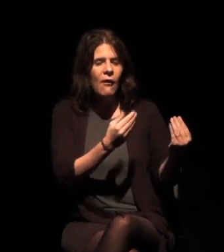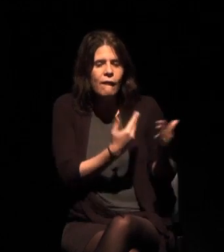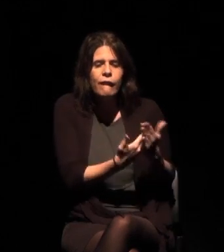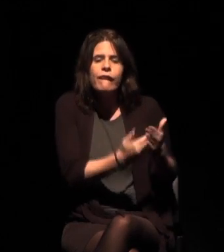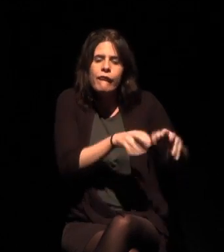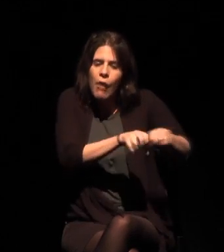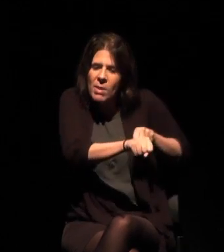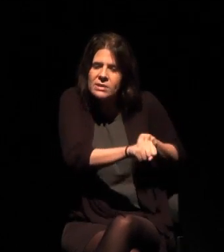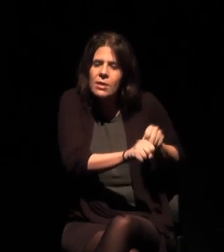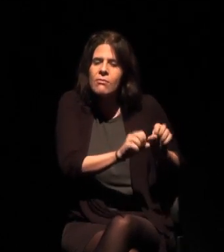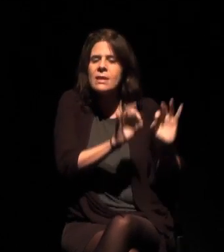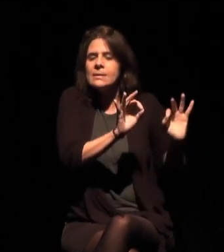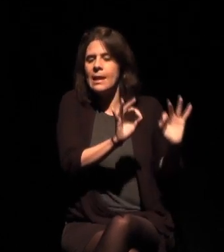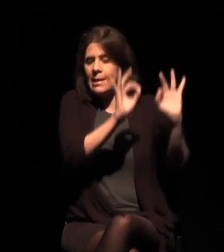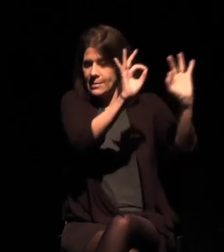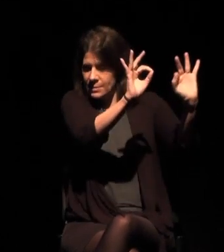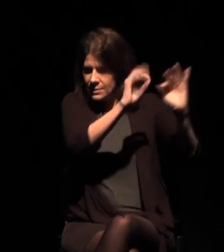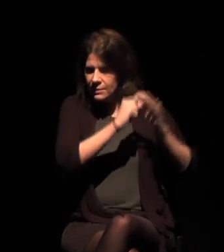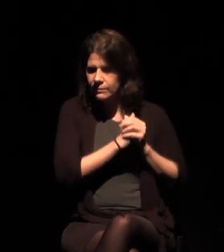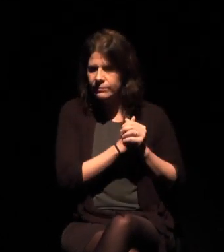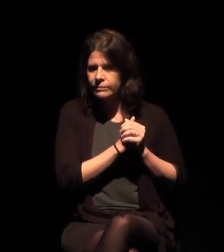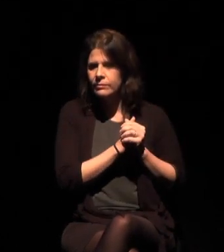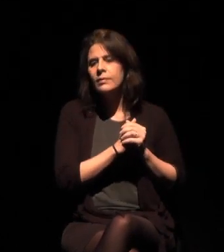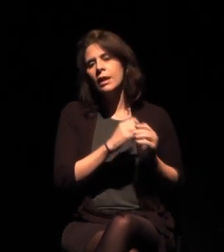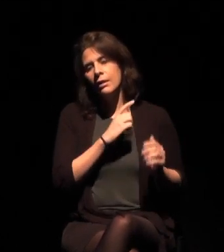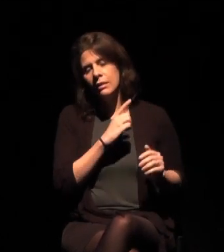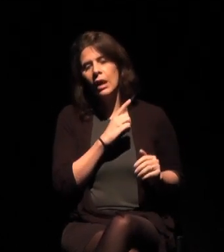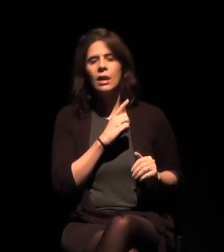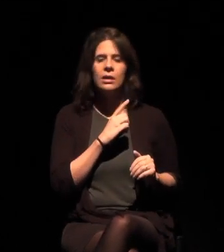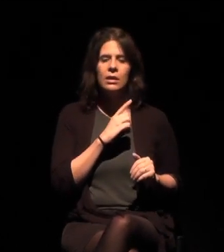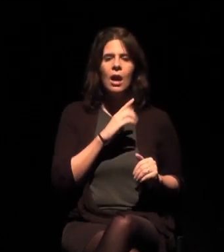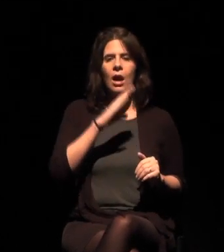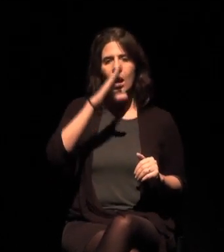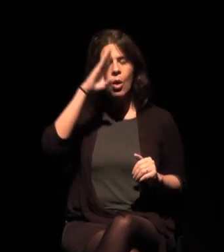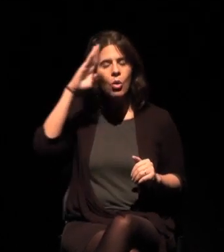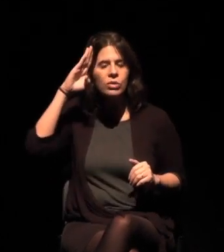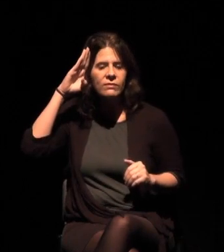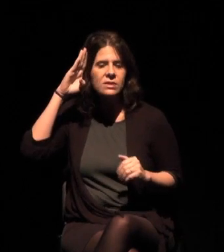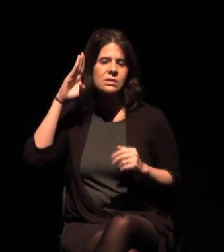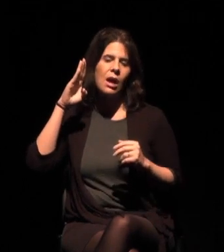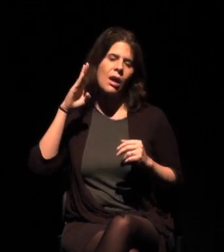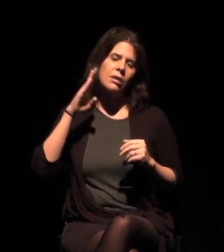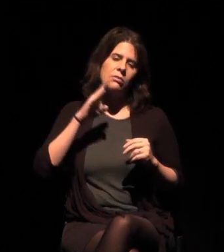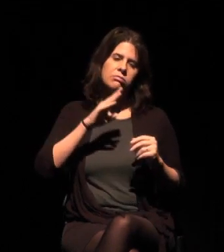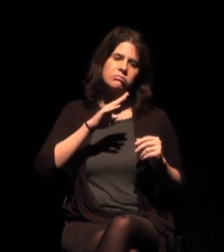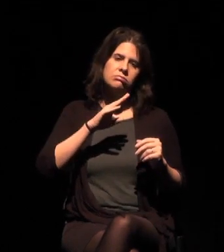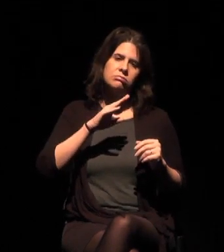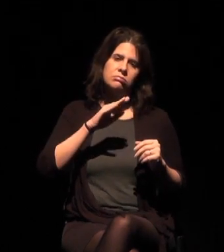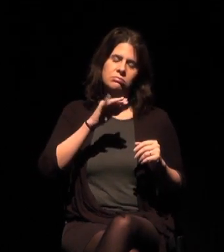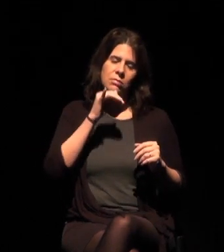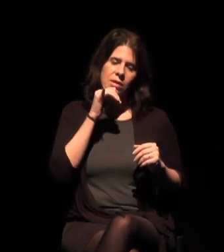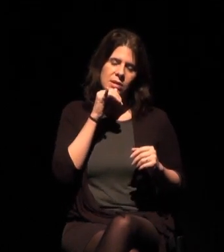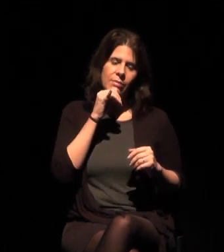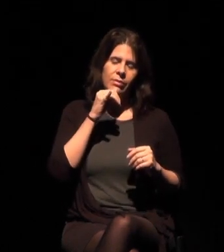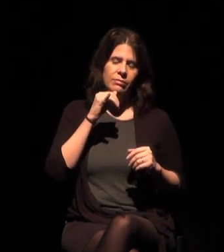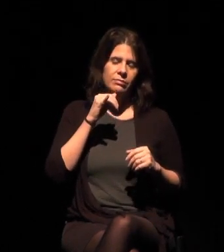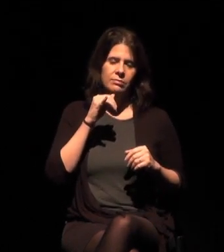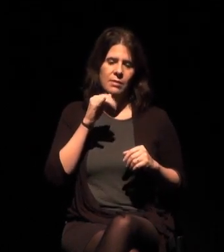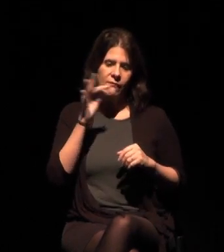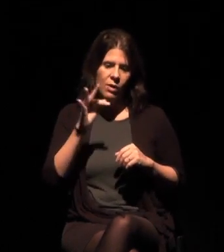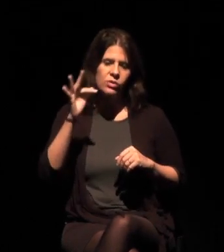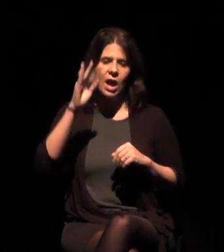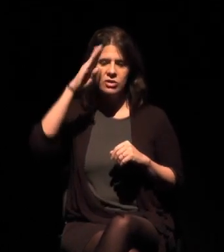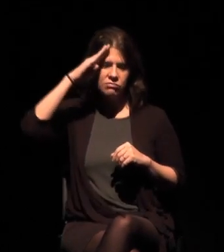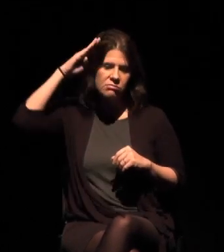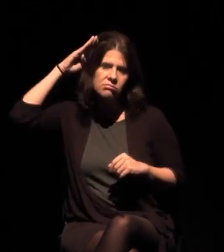superior e duplo universitário ou posso pós no sentido dos graus mais avançados mas